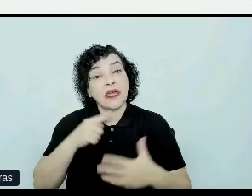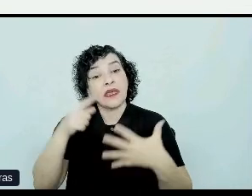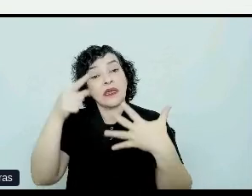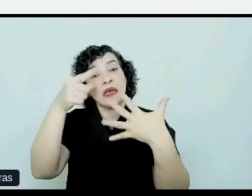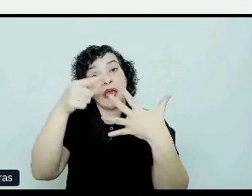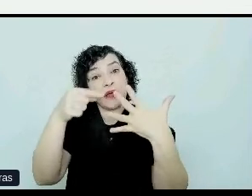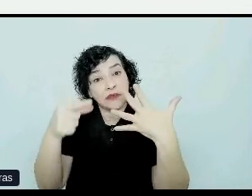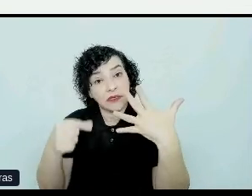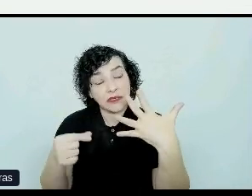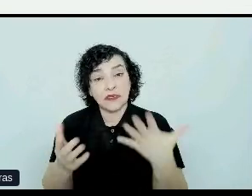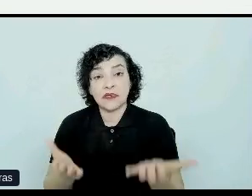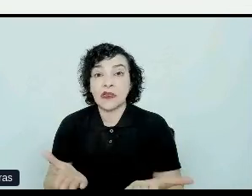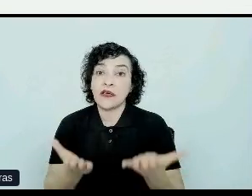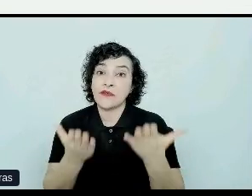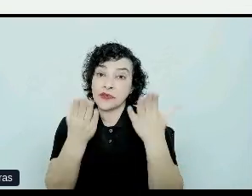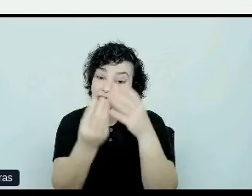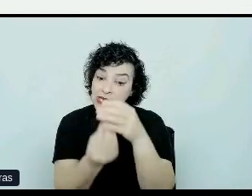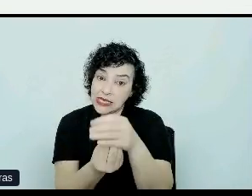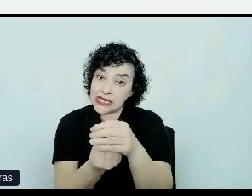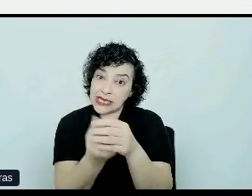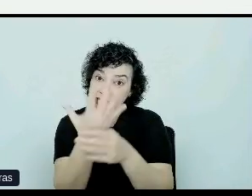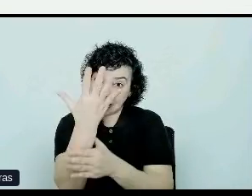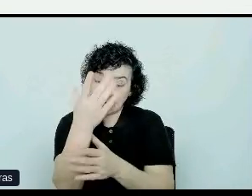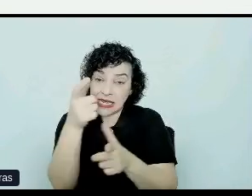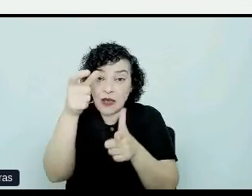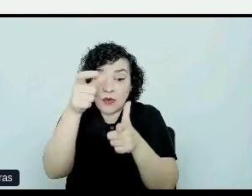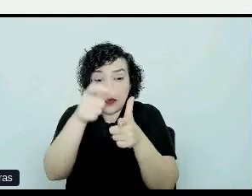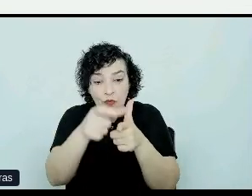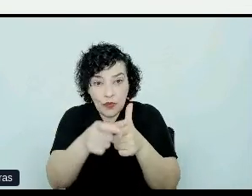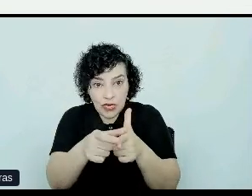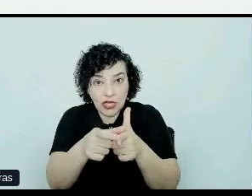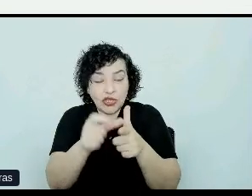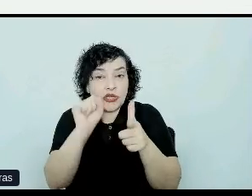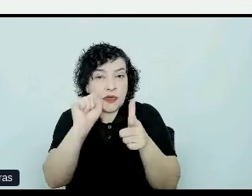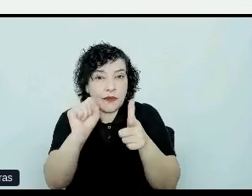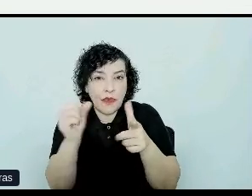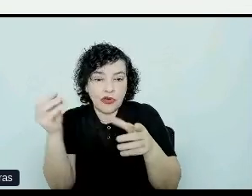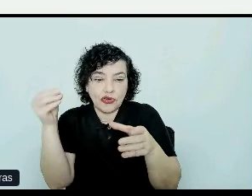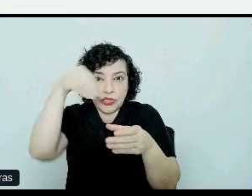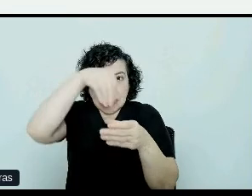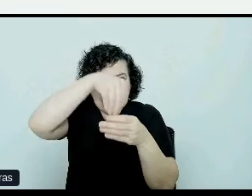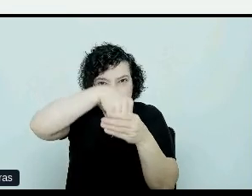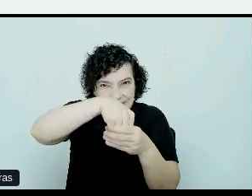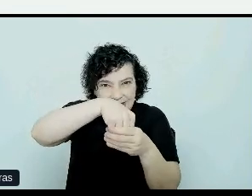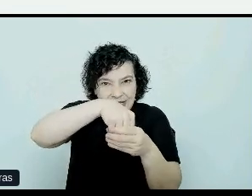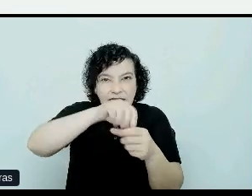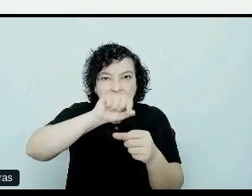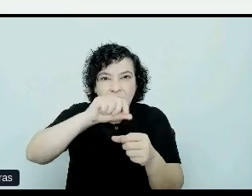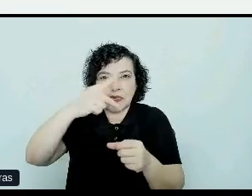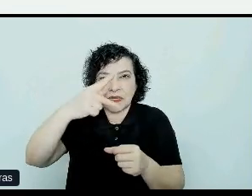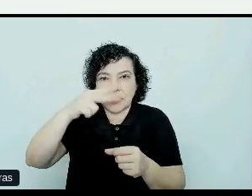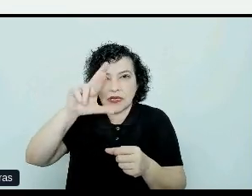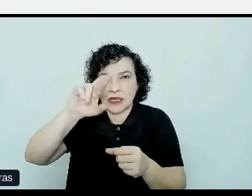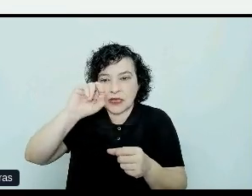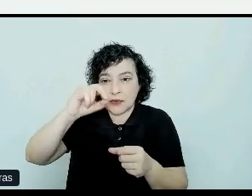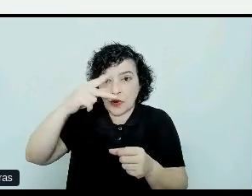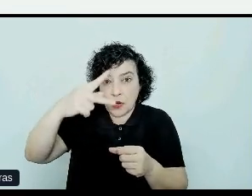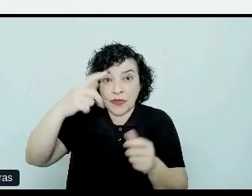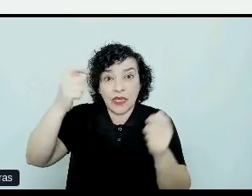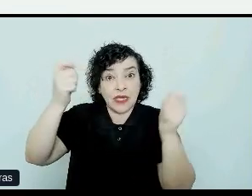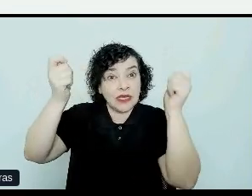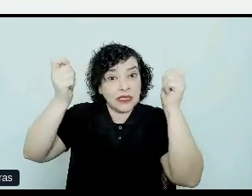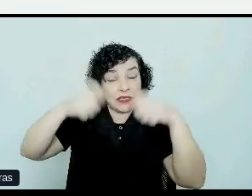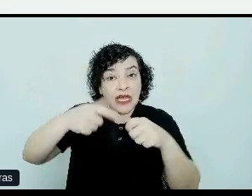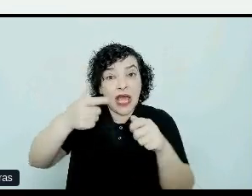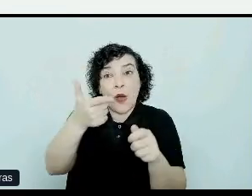para você, quando for criar um componente, criar uma prop nesse componente, e com essa prop você consegue ali alimentar uma outra